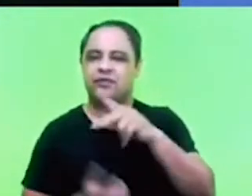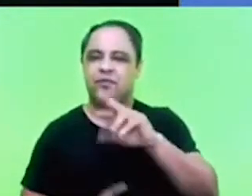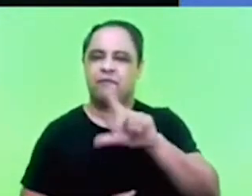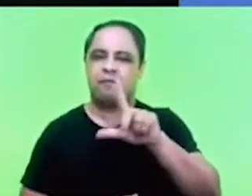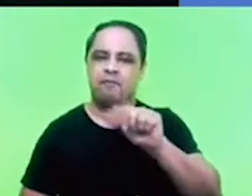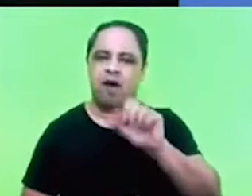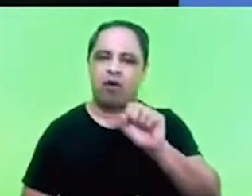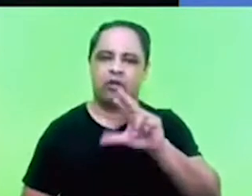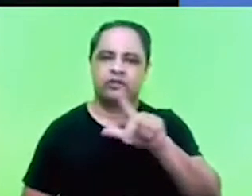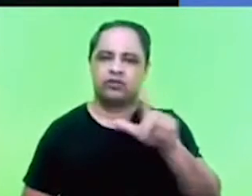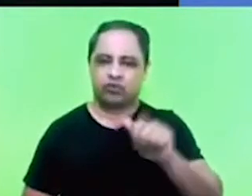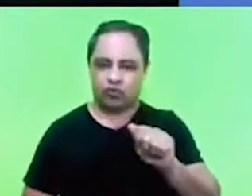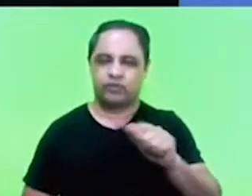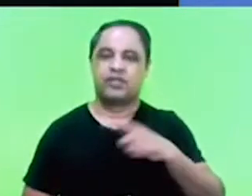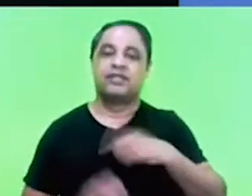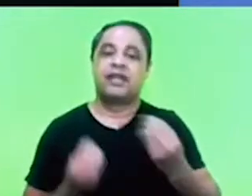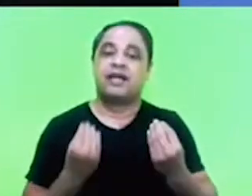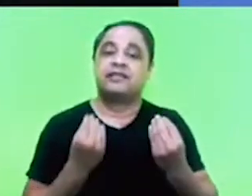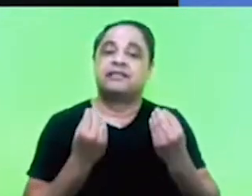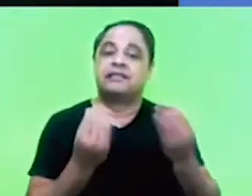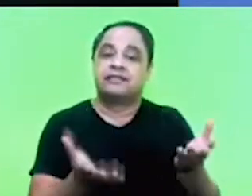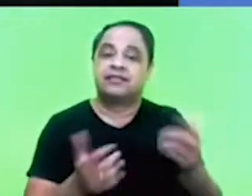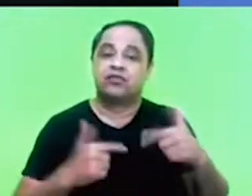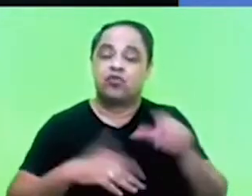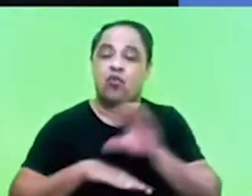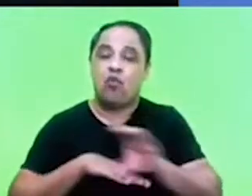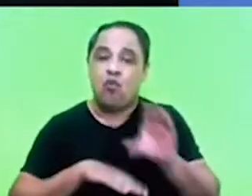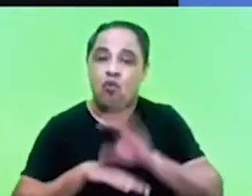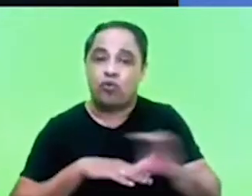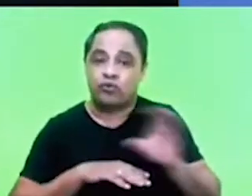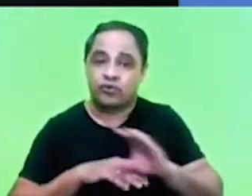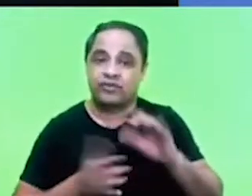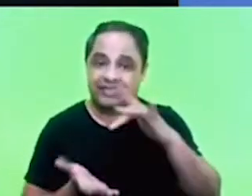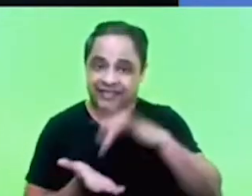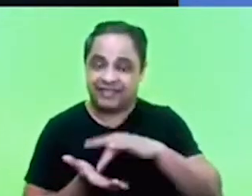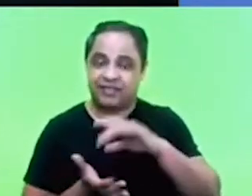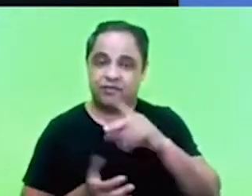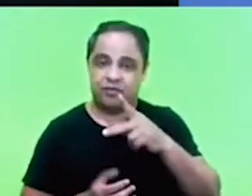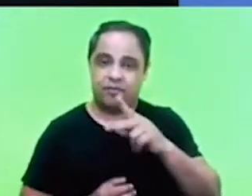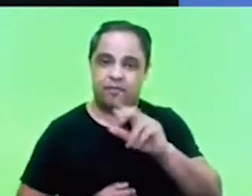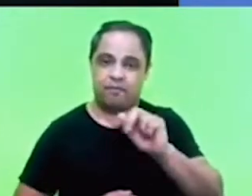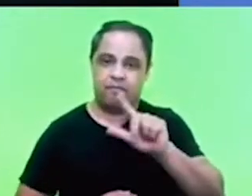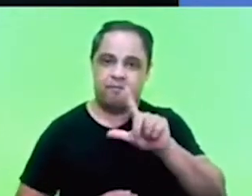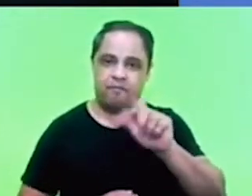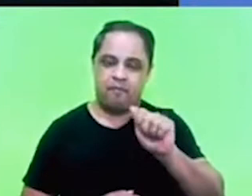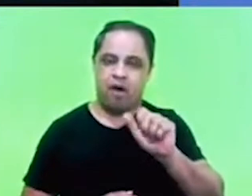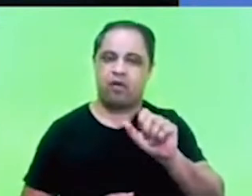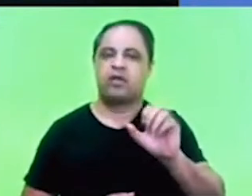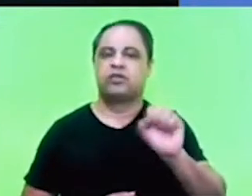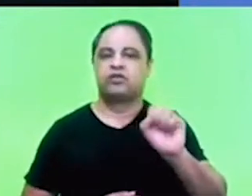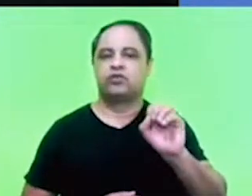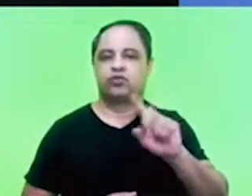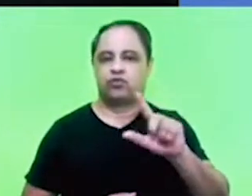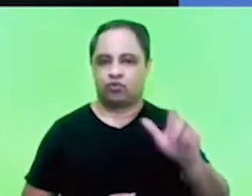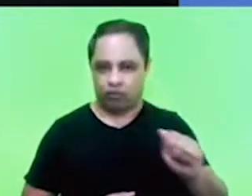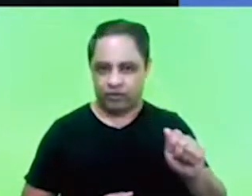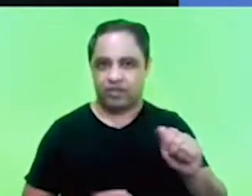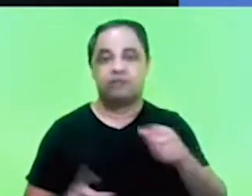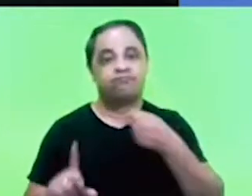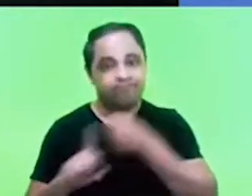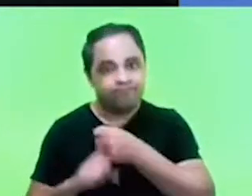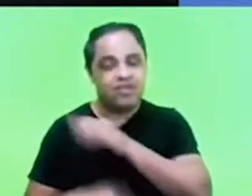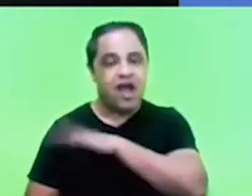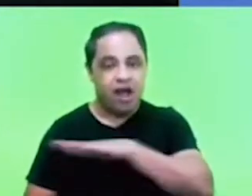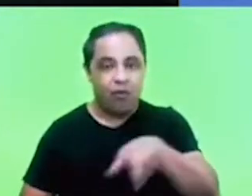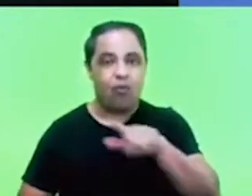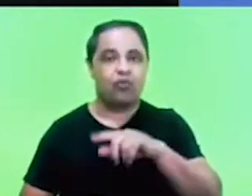condição de oferta dos cursos do Centro Paula Souza, ela está atingindo os alunos do Centro Paula Souza, né, a